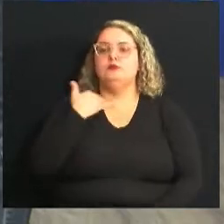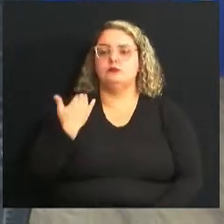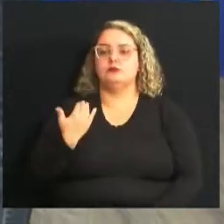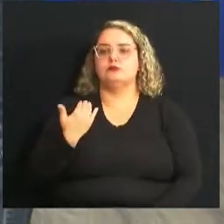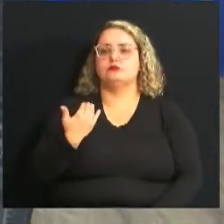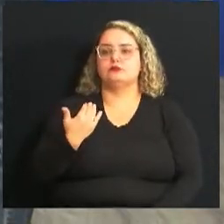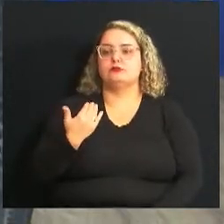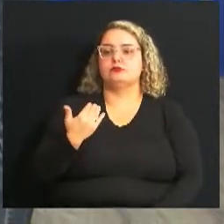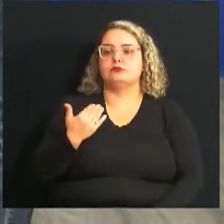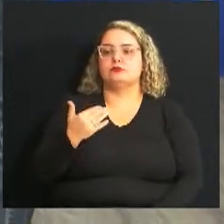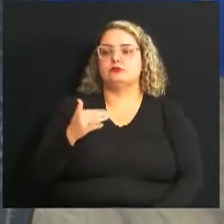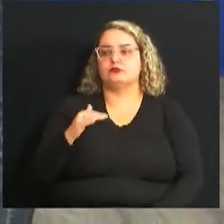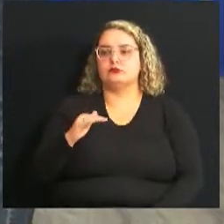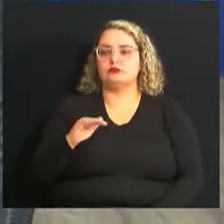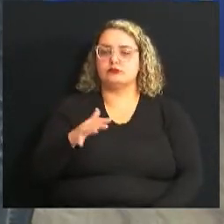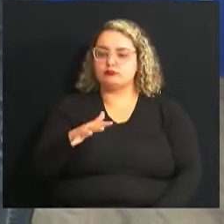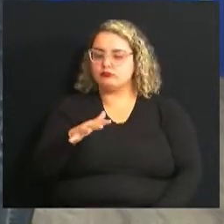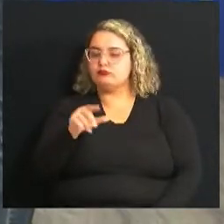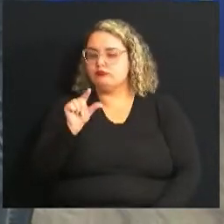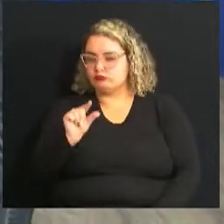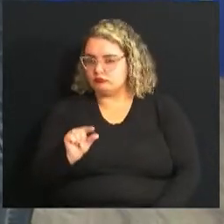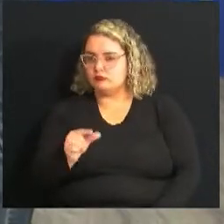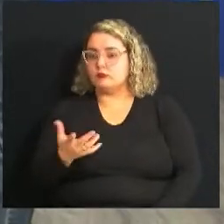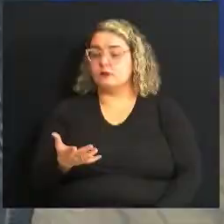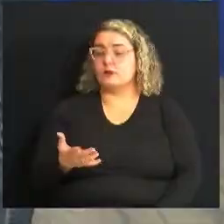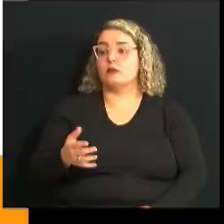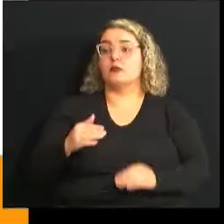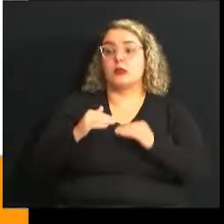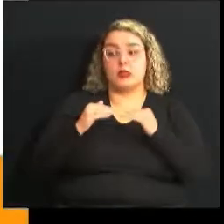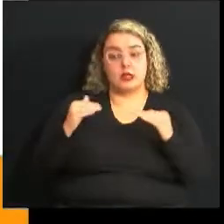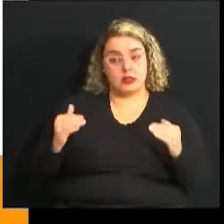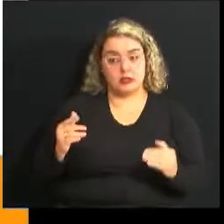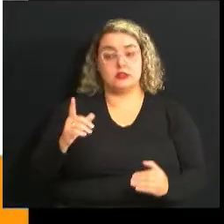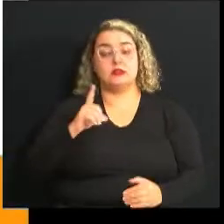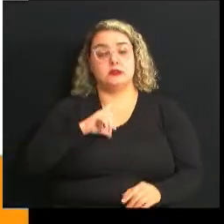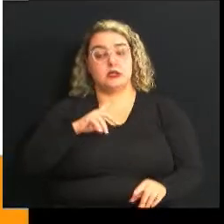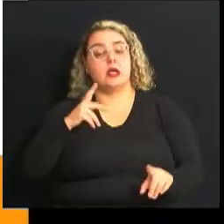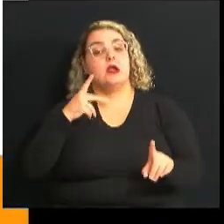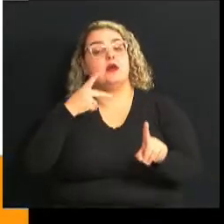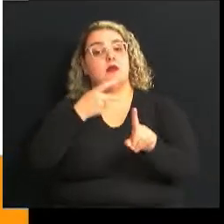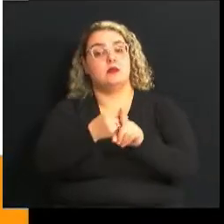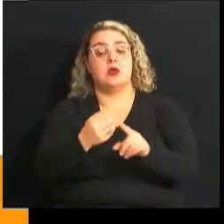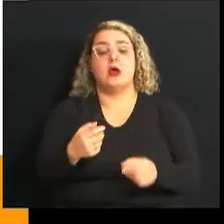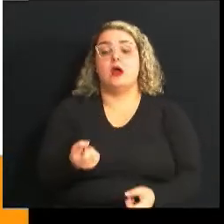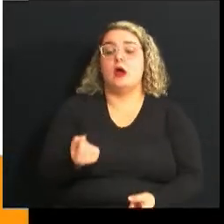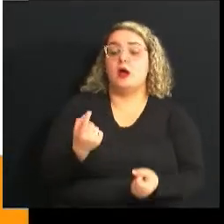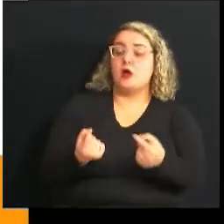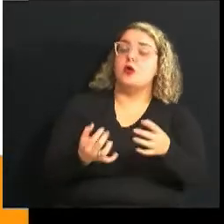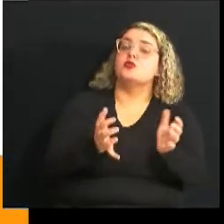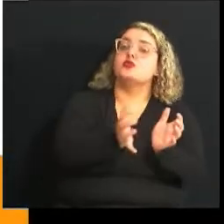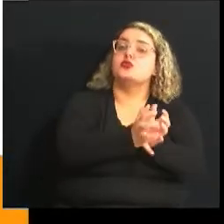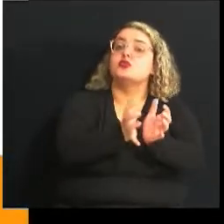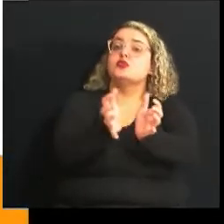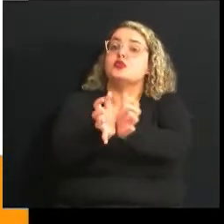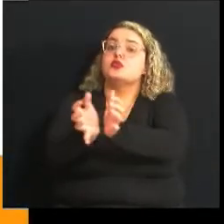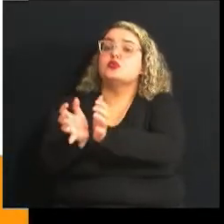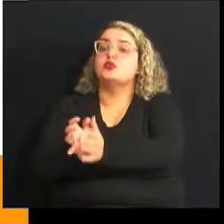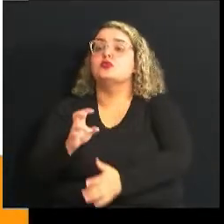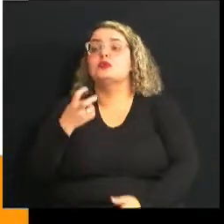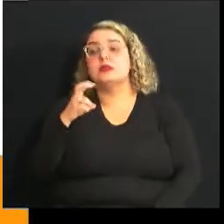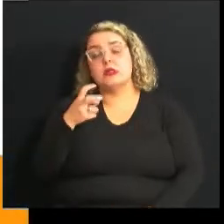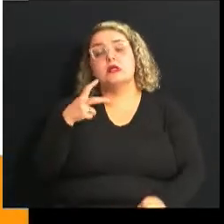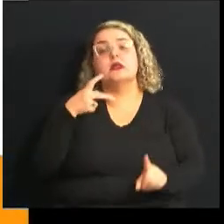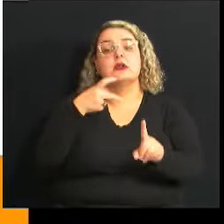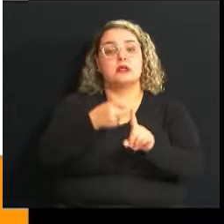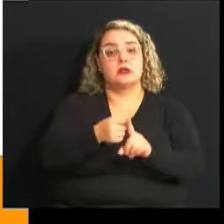uma média baixa. Lembrando que a estabilidade, a gente tem a vacinação, alguns grupos já estão até na 5ª dose ou a